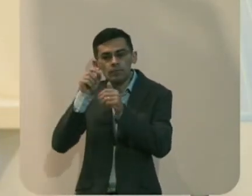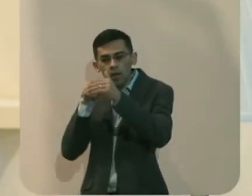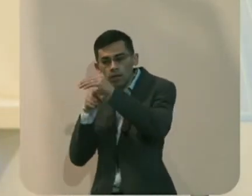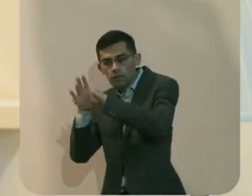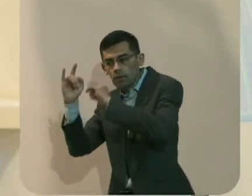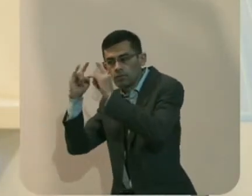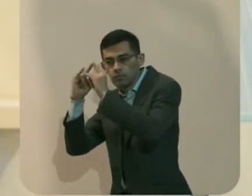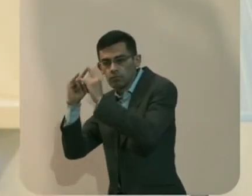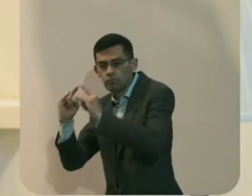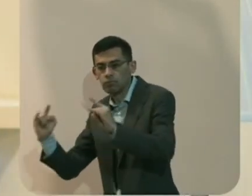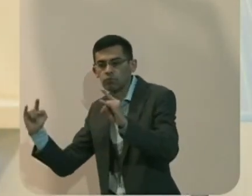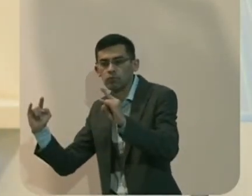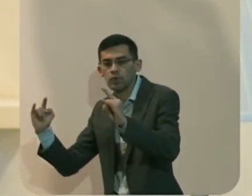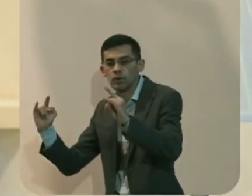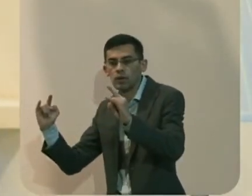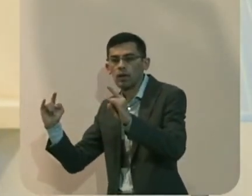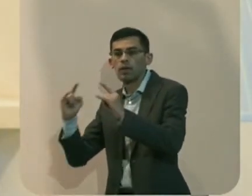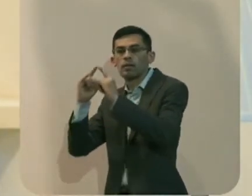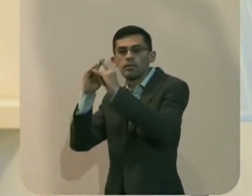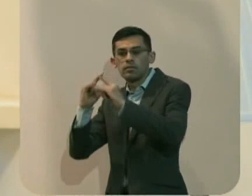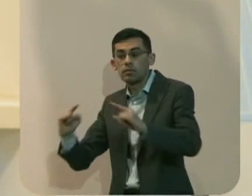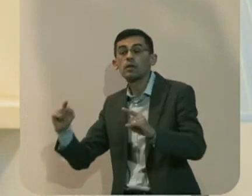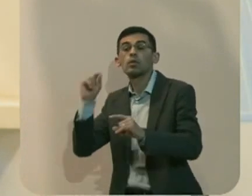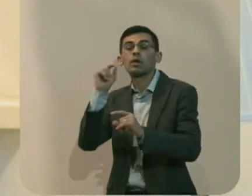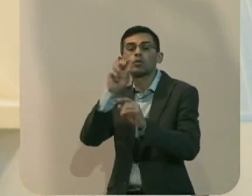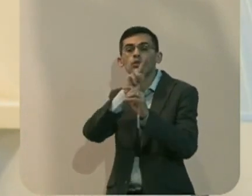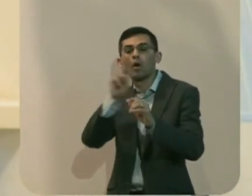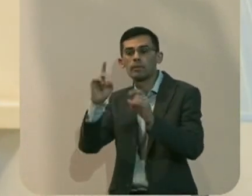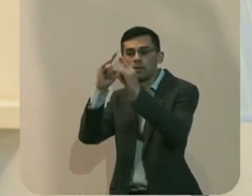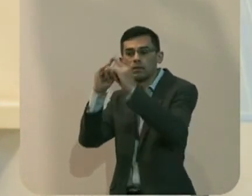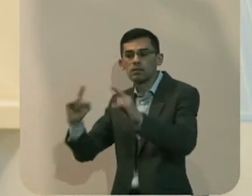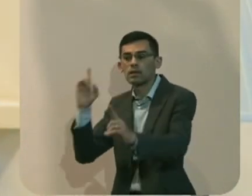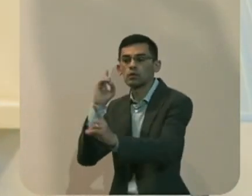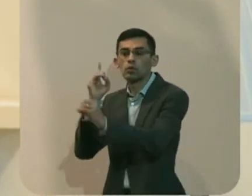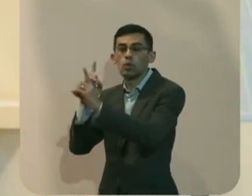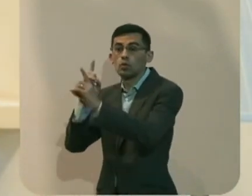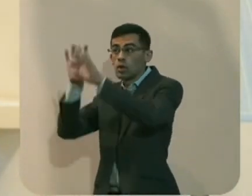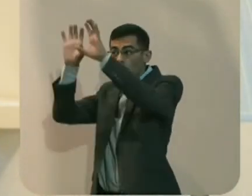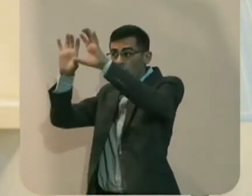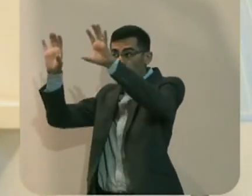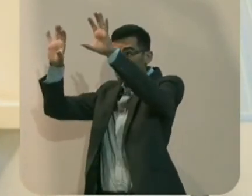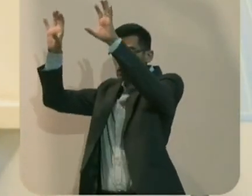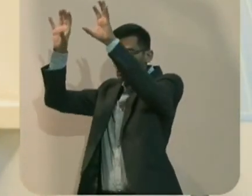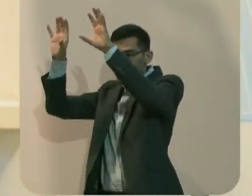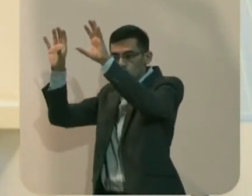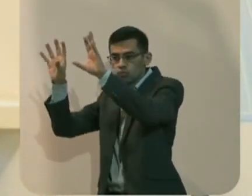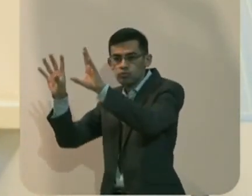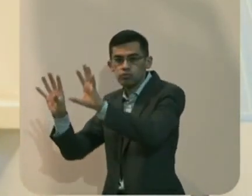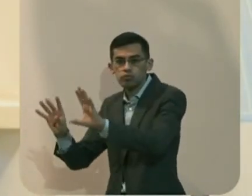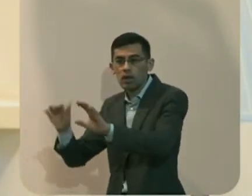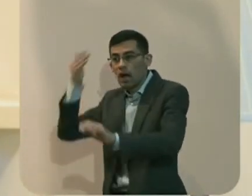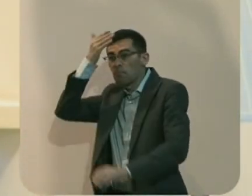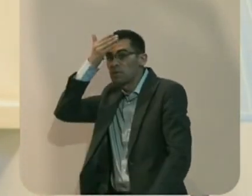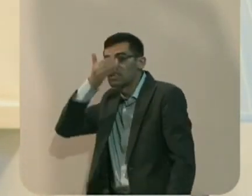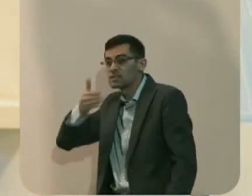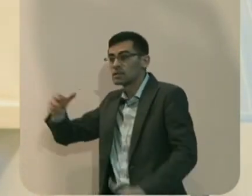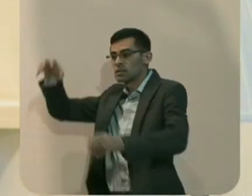tinha feito, que ele chamou de tenda do encontro, a nuvem de Deus baixava sobre aquele